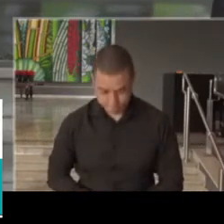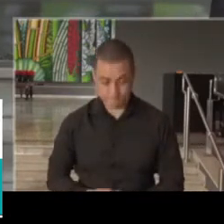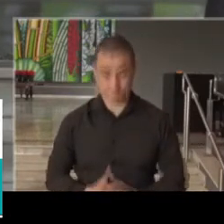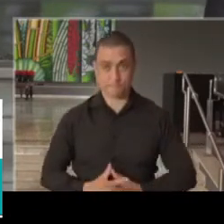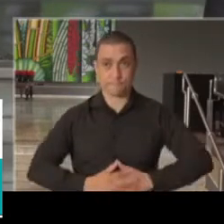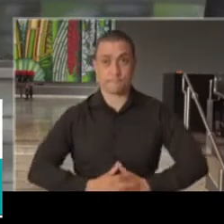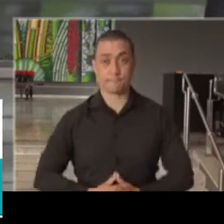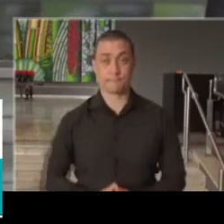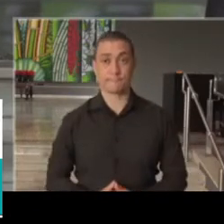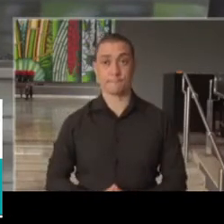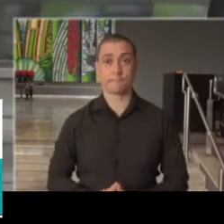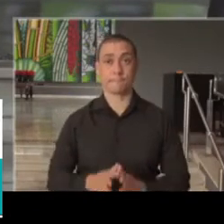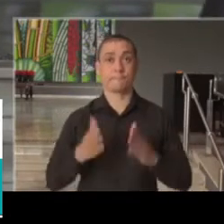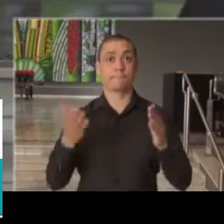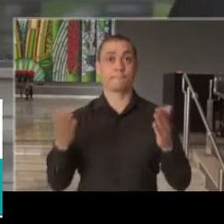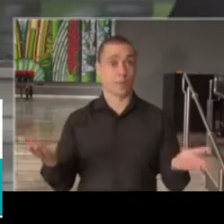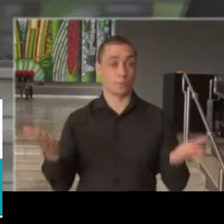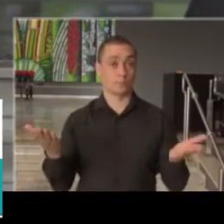Informação